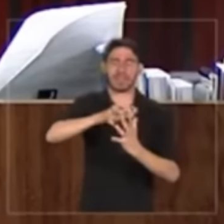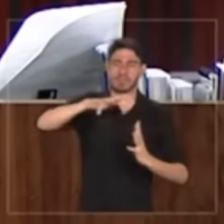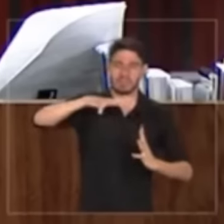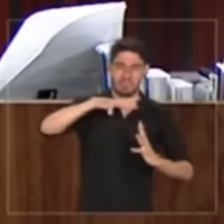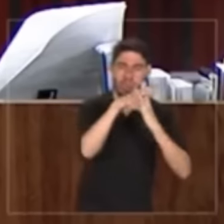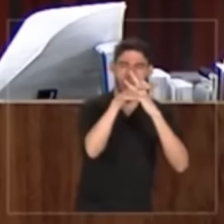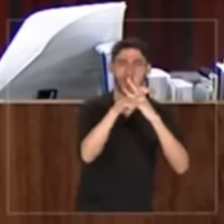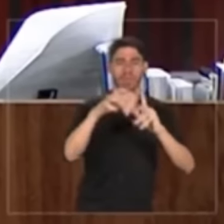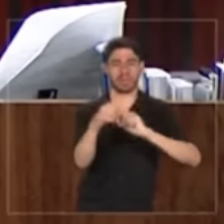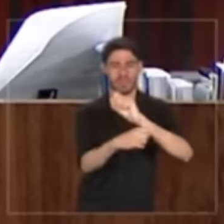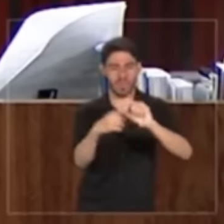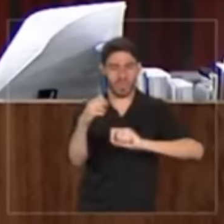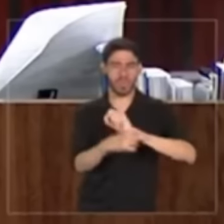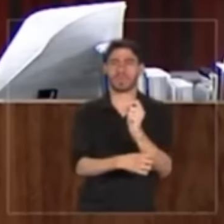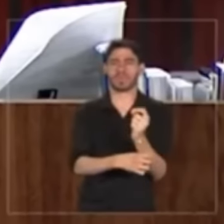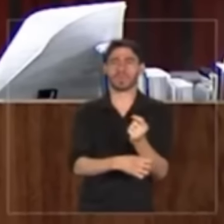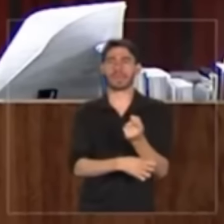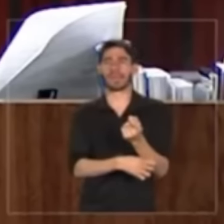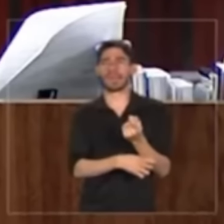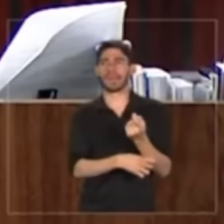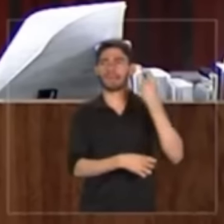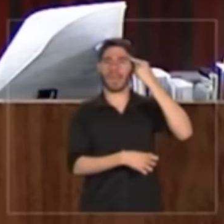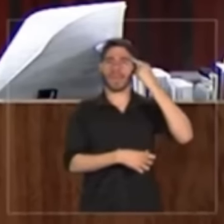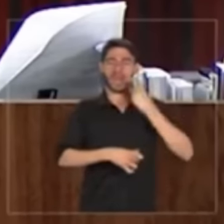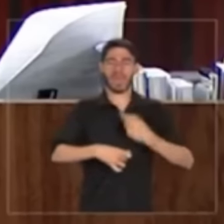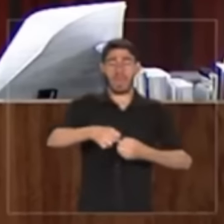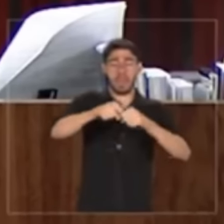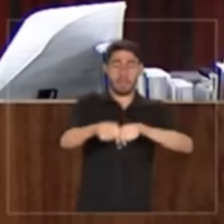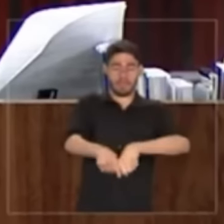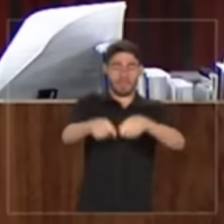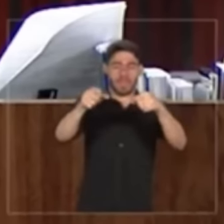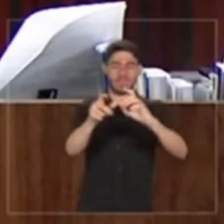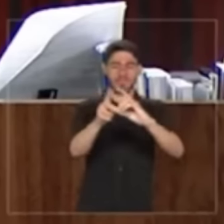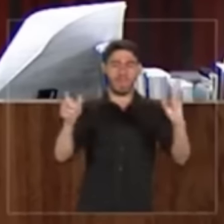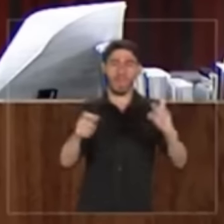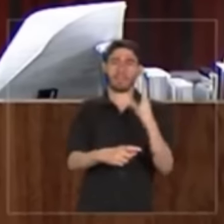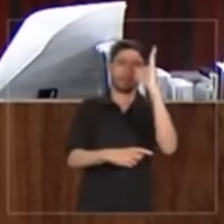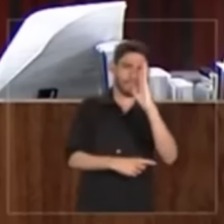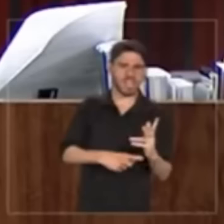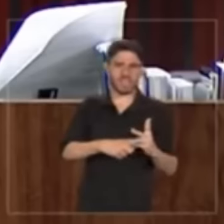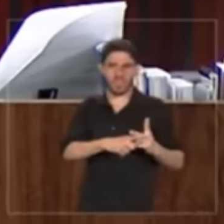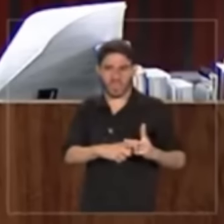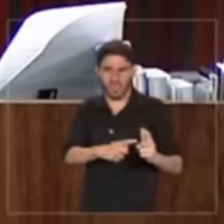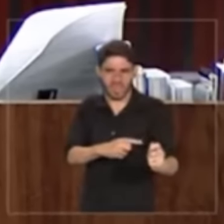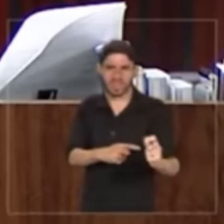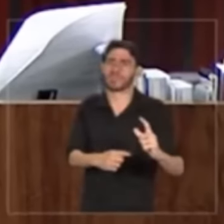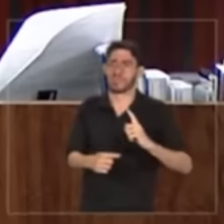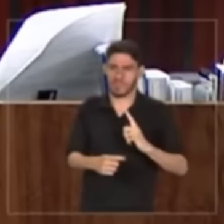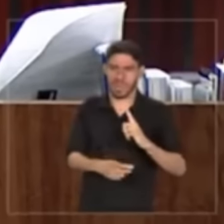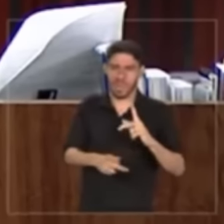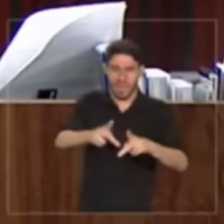pretende solapar as bases da Democracia o Brasil saiu vencedor a